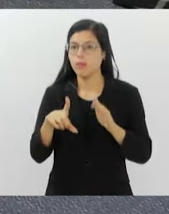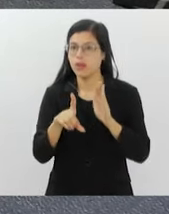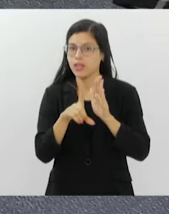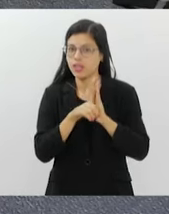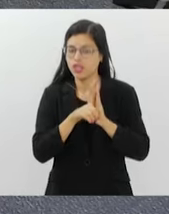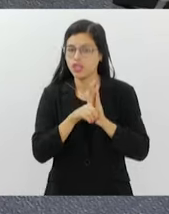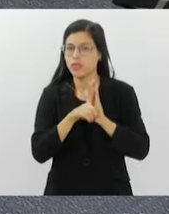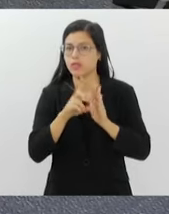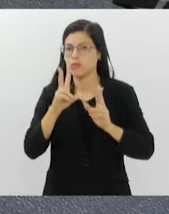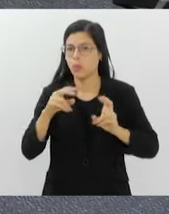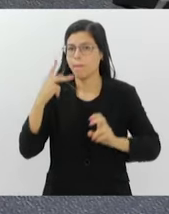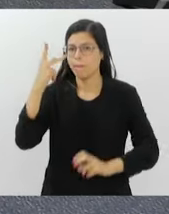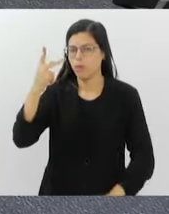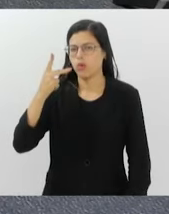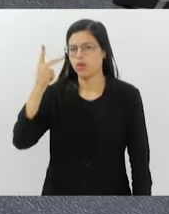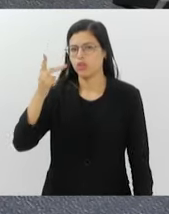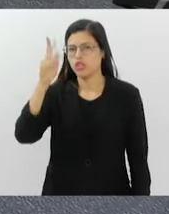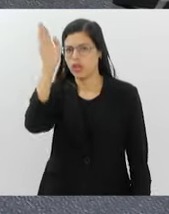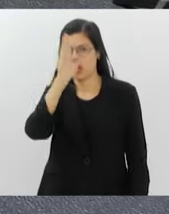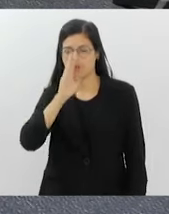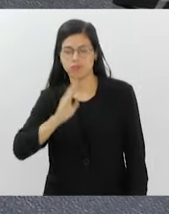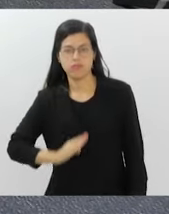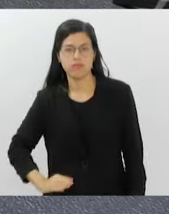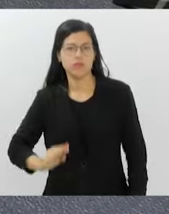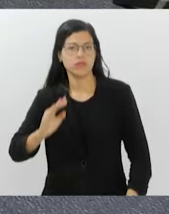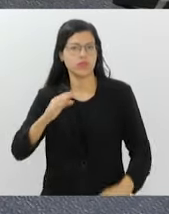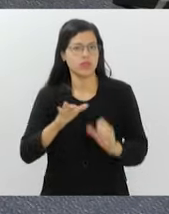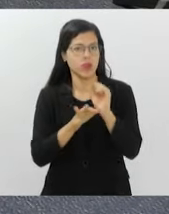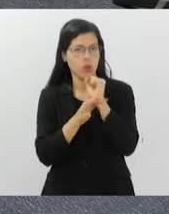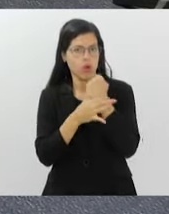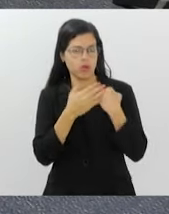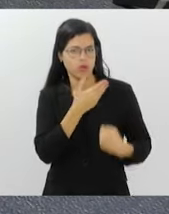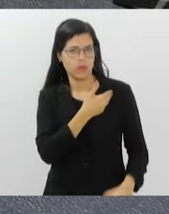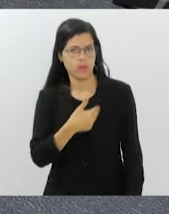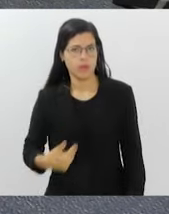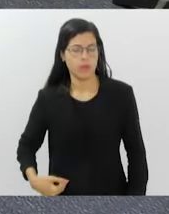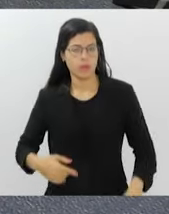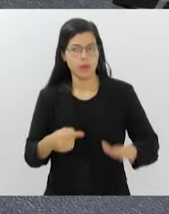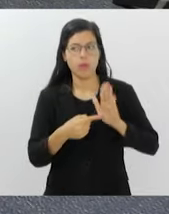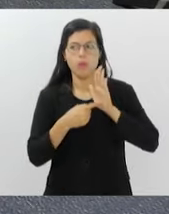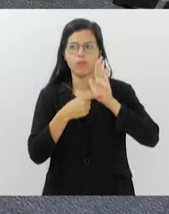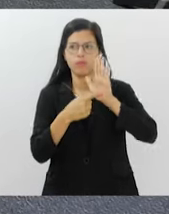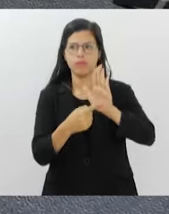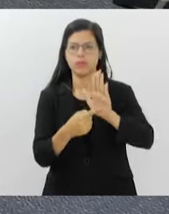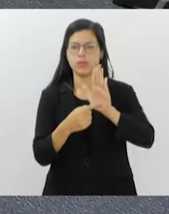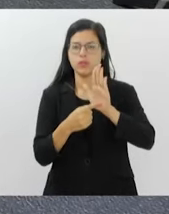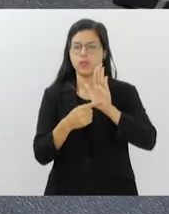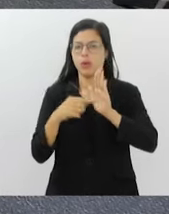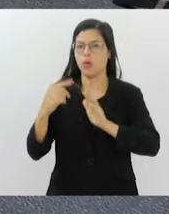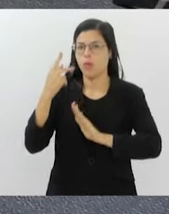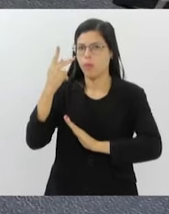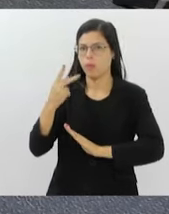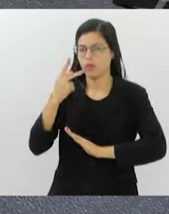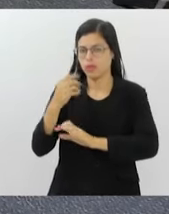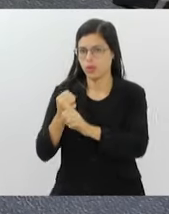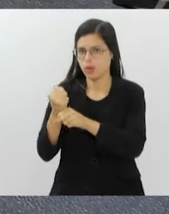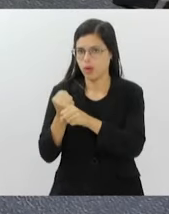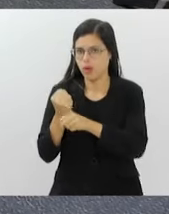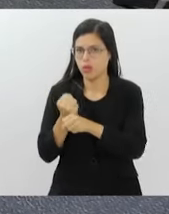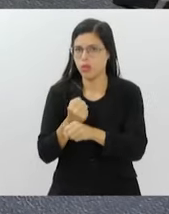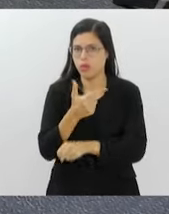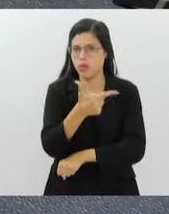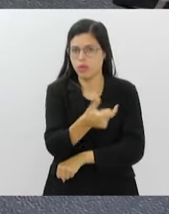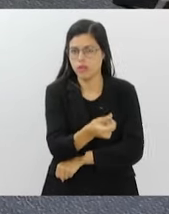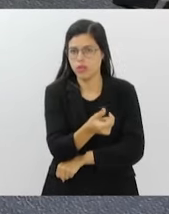política nacional da Segurança Pública eu apresentei um projeto em 2018 que é